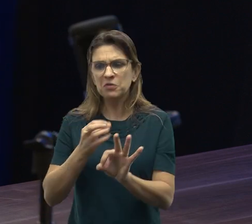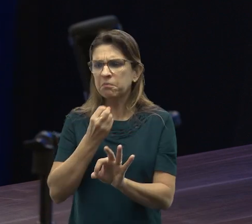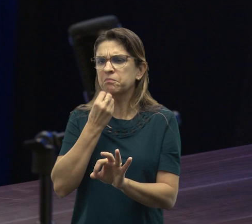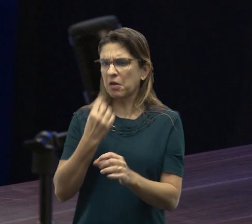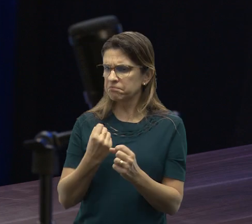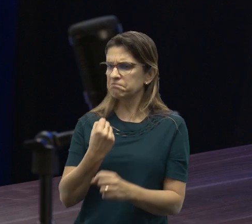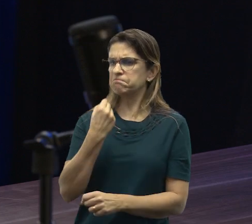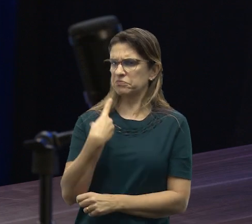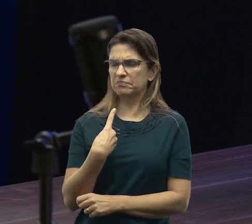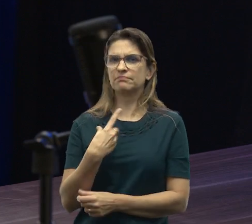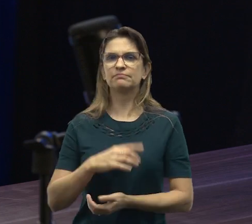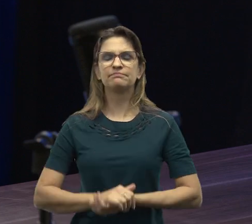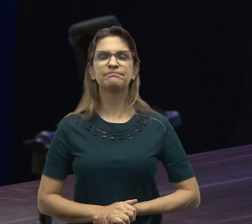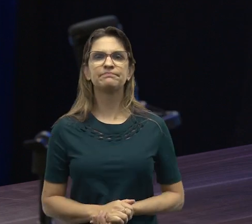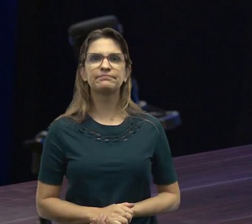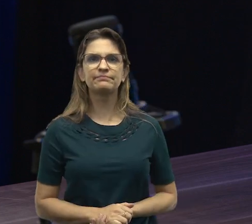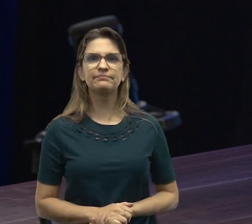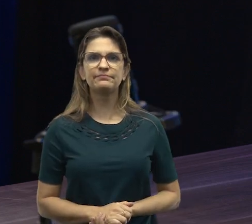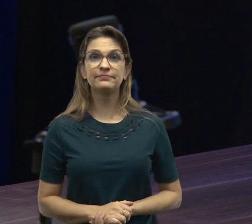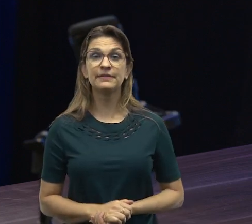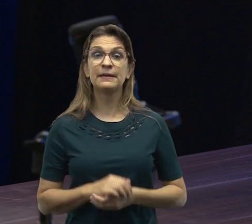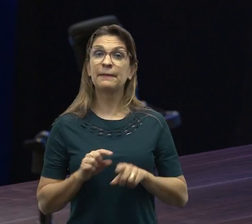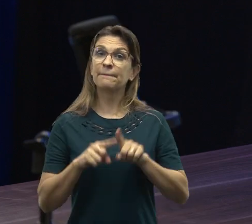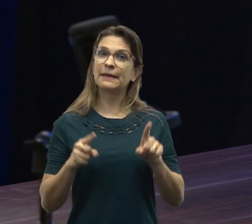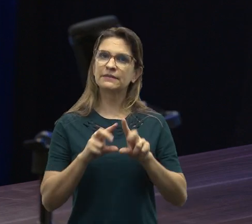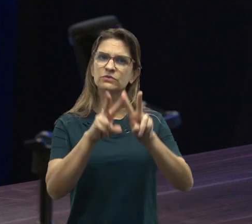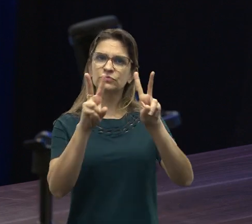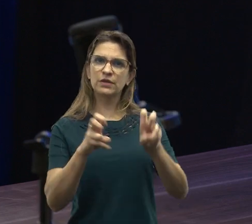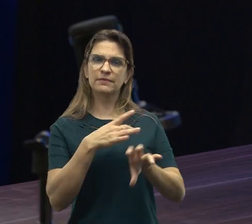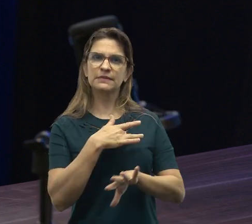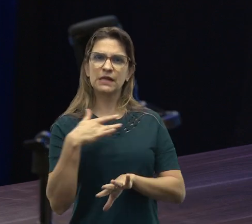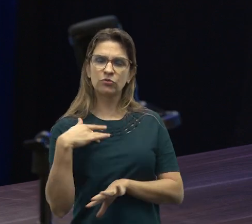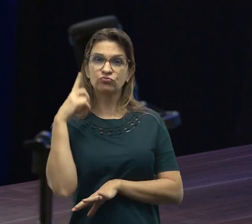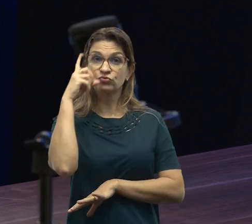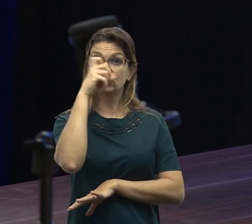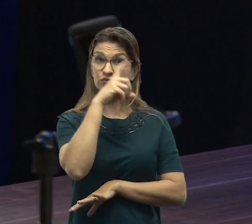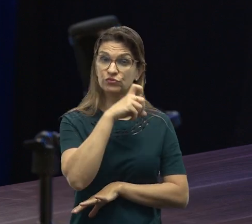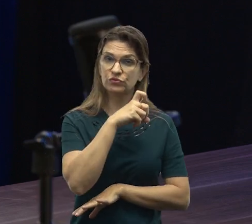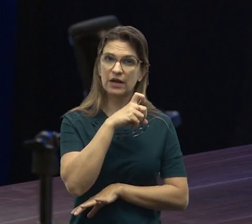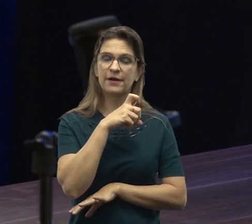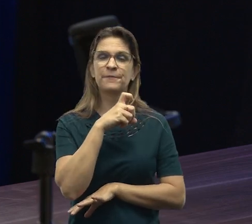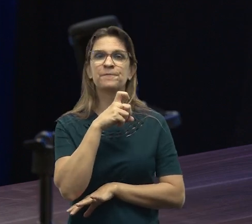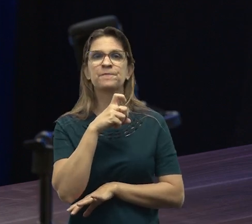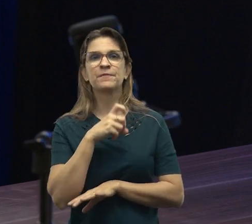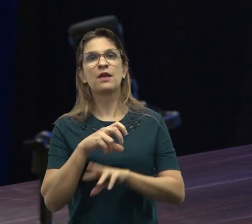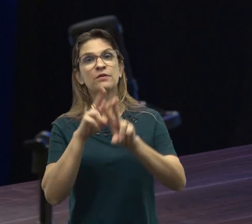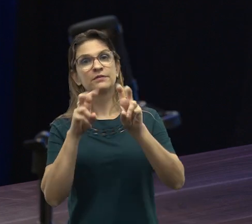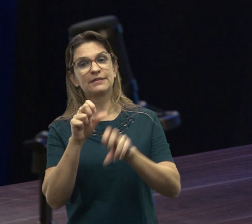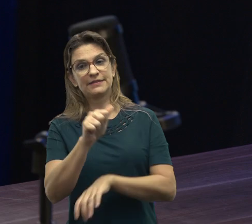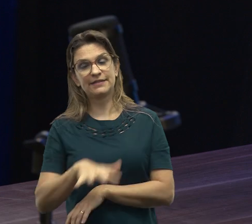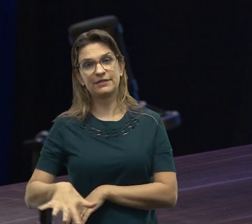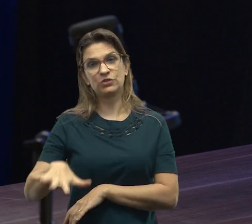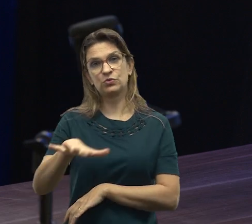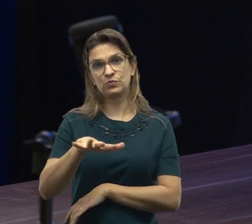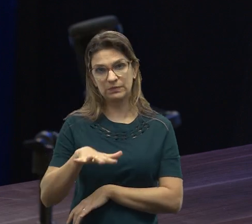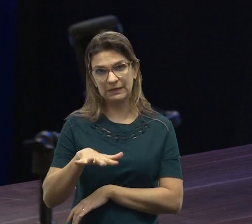positivamente. Mas as áreas como saúde, eu acho que está com dificuldade. A área da assistência social é uma área que está com bastante dificuldade. A gente não tem